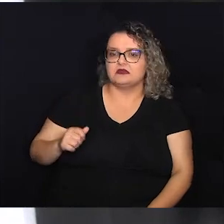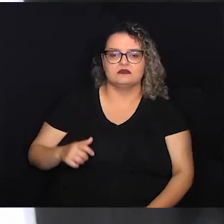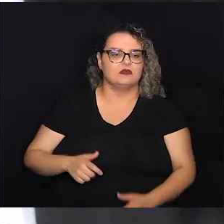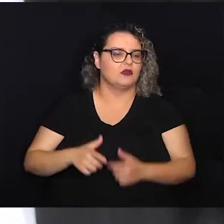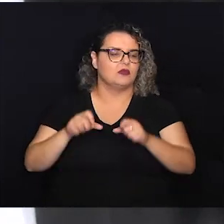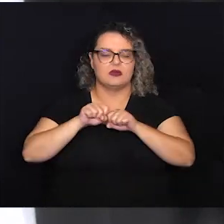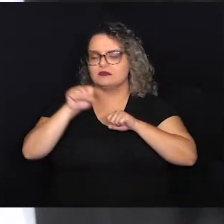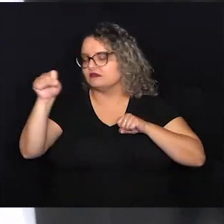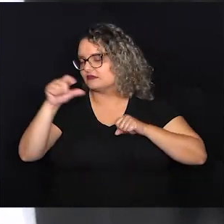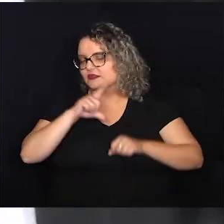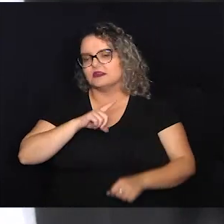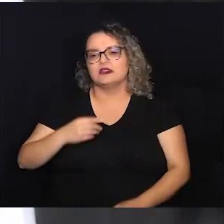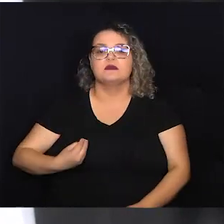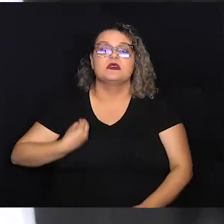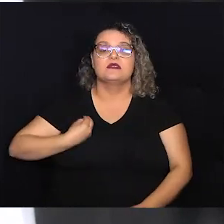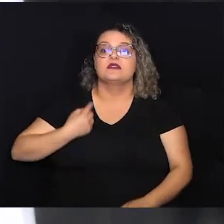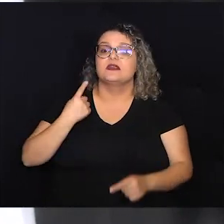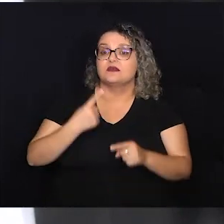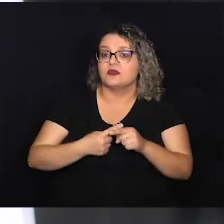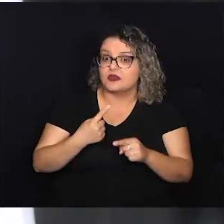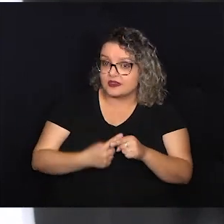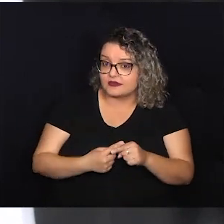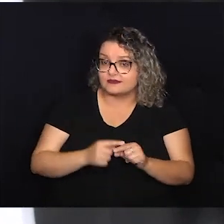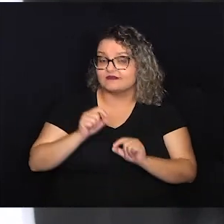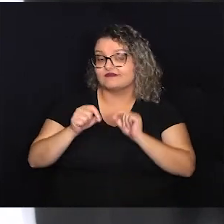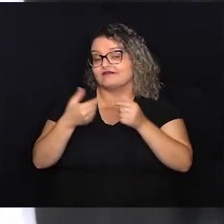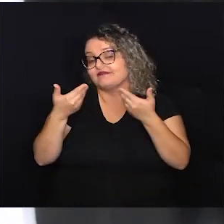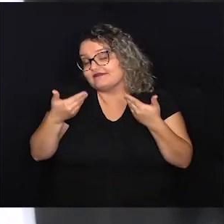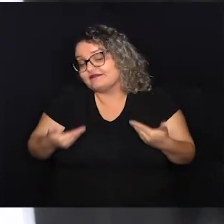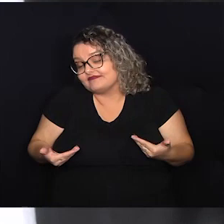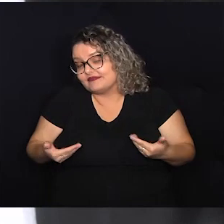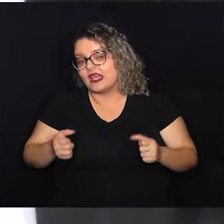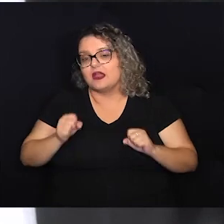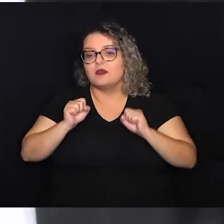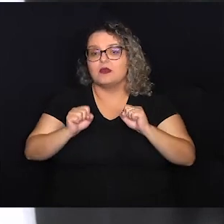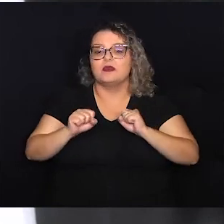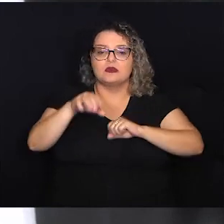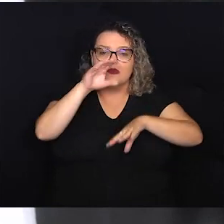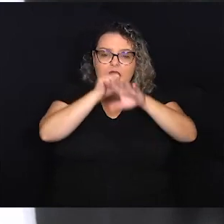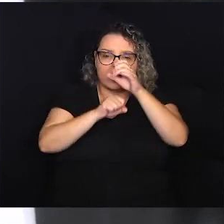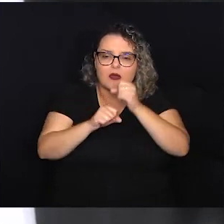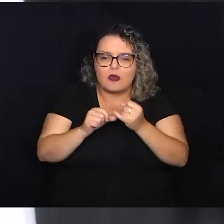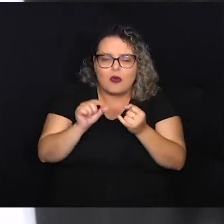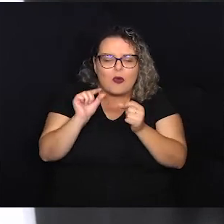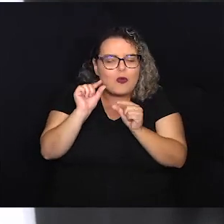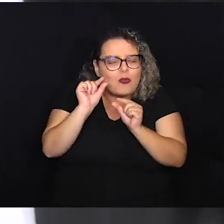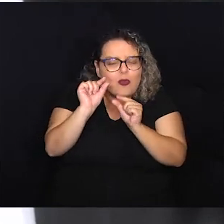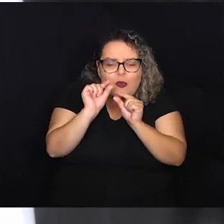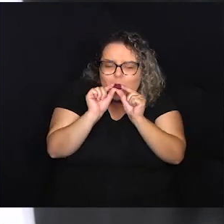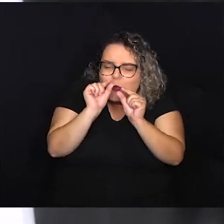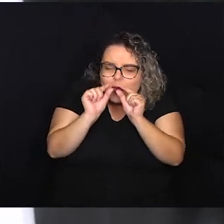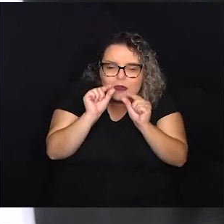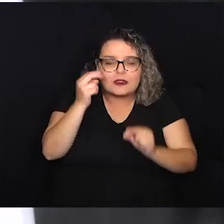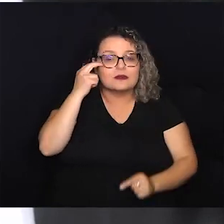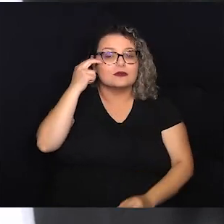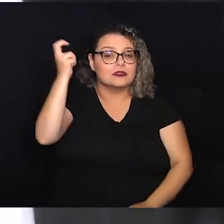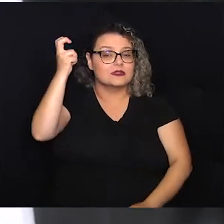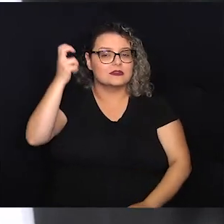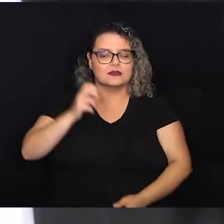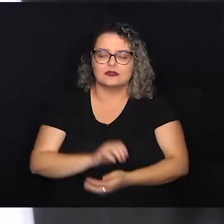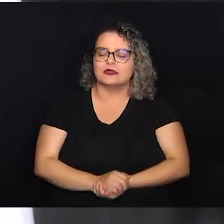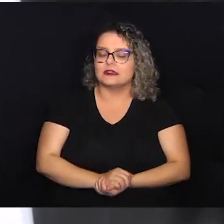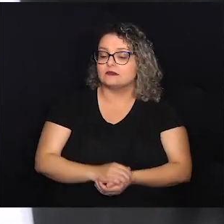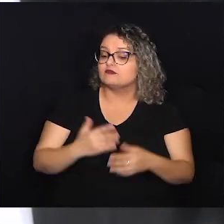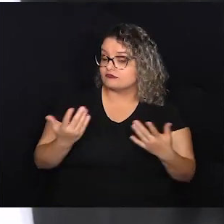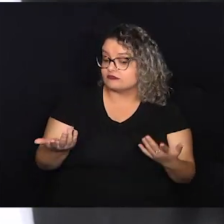maior herói que eu tive e terei na minha vida, porque quem sou eu para poder aprender uma milésima da parte